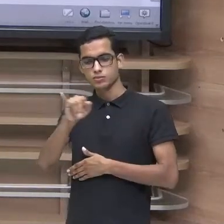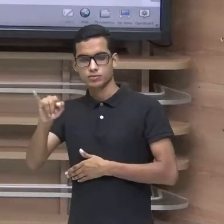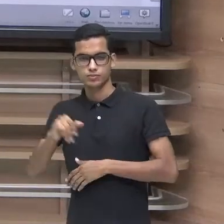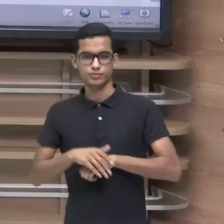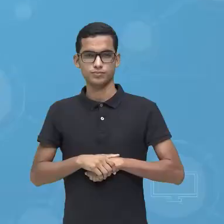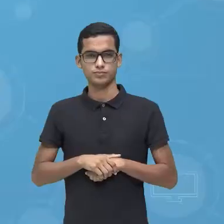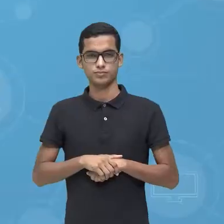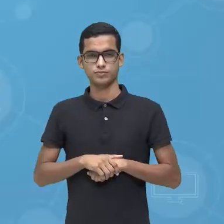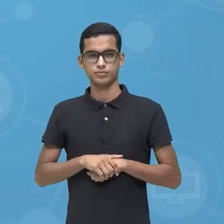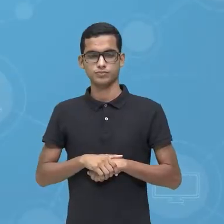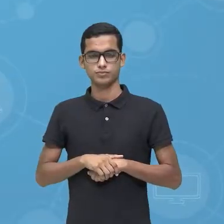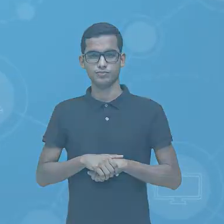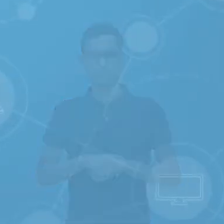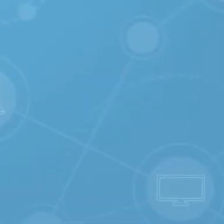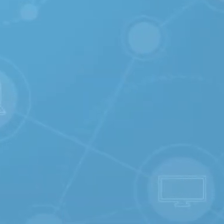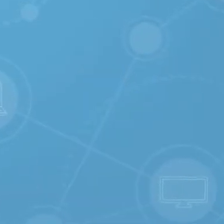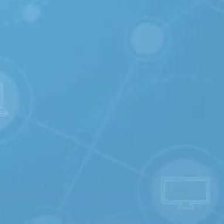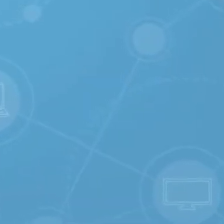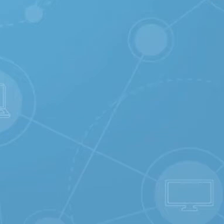interativa.